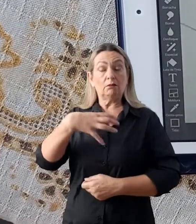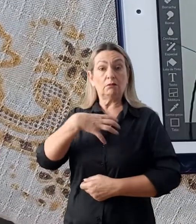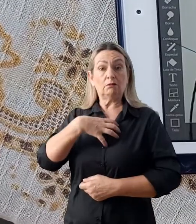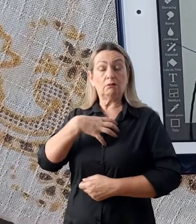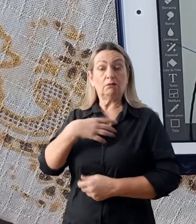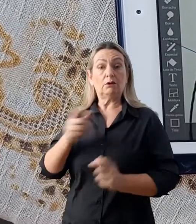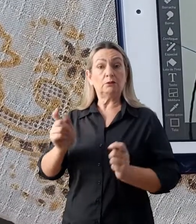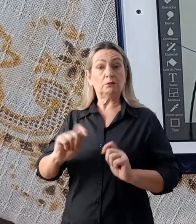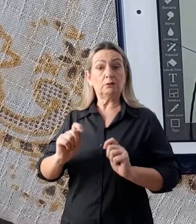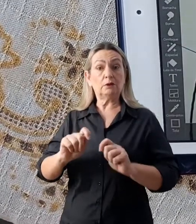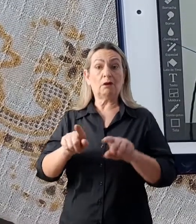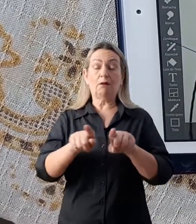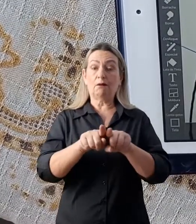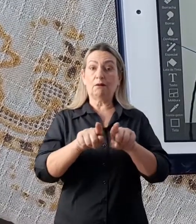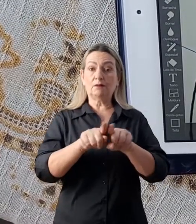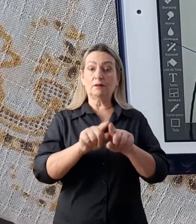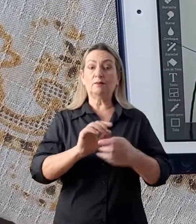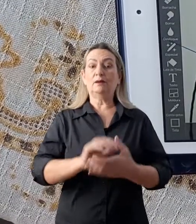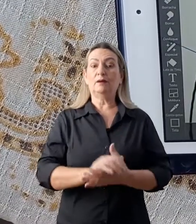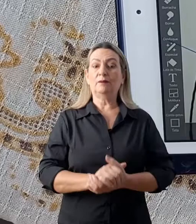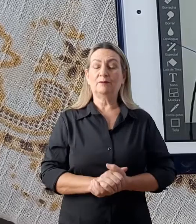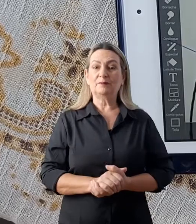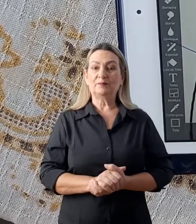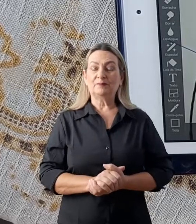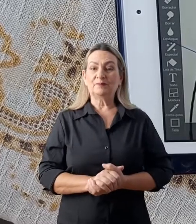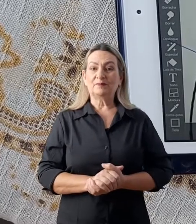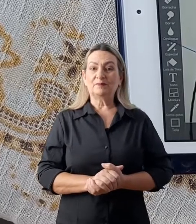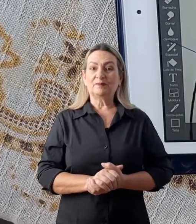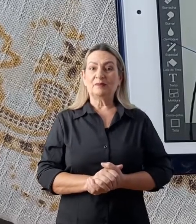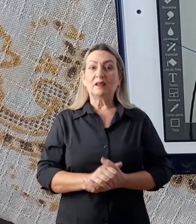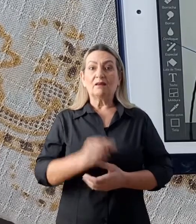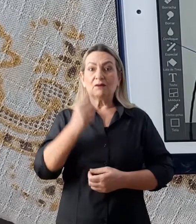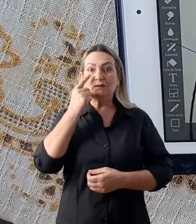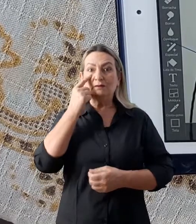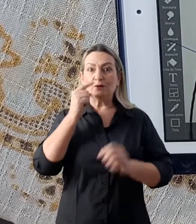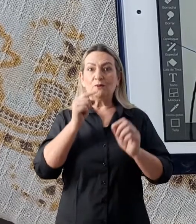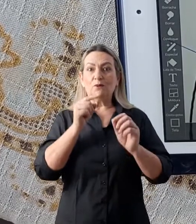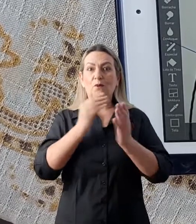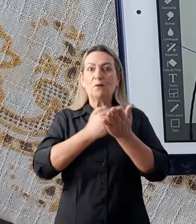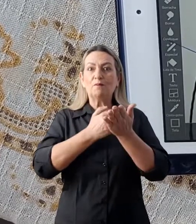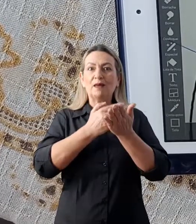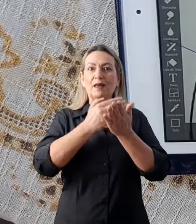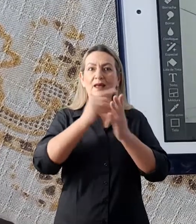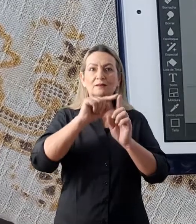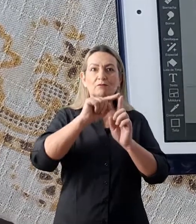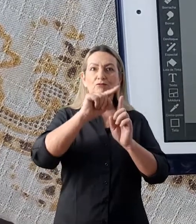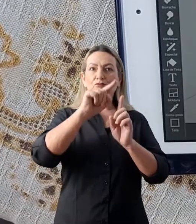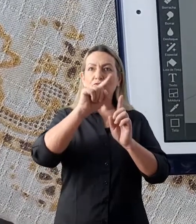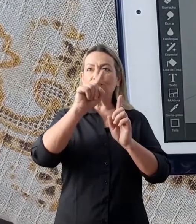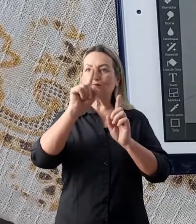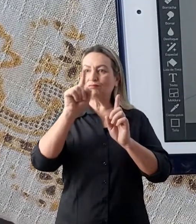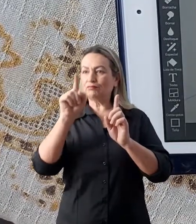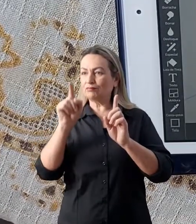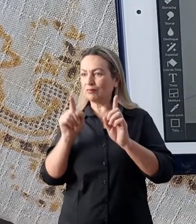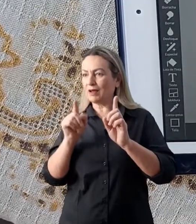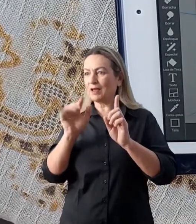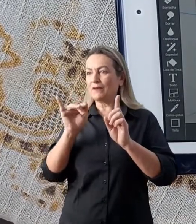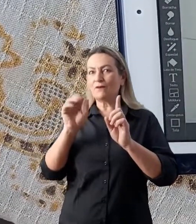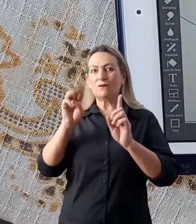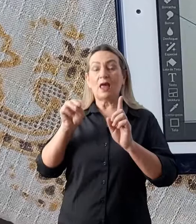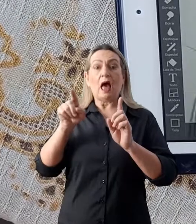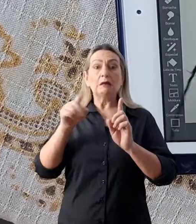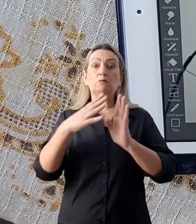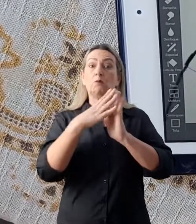assim, né? Utilizando de uma parte que vai terminar na outra. Essa também é um